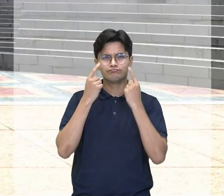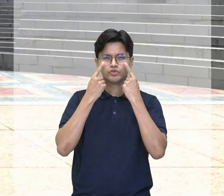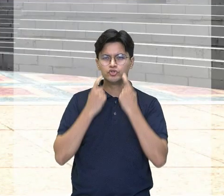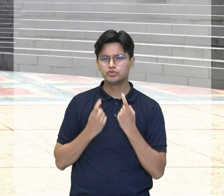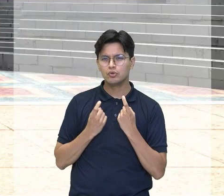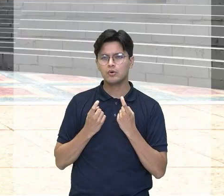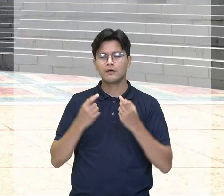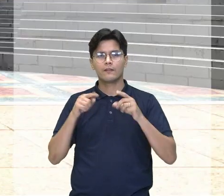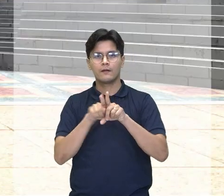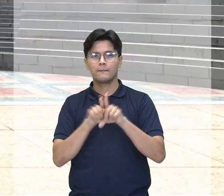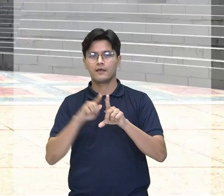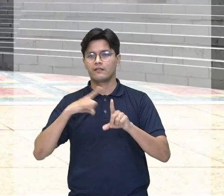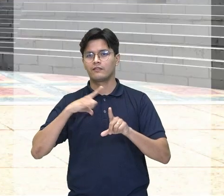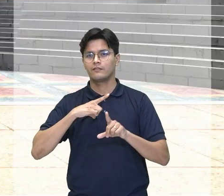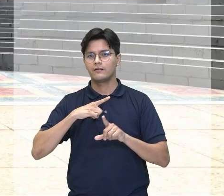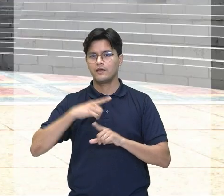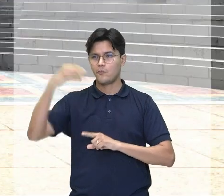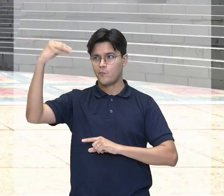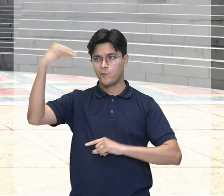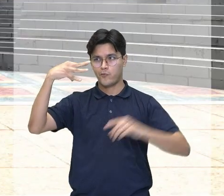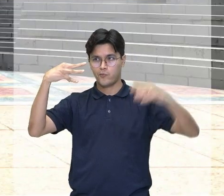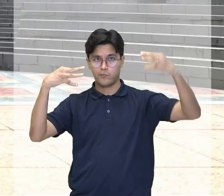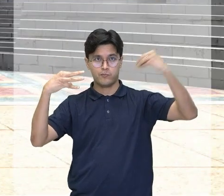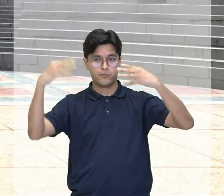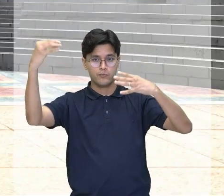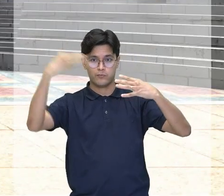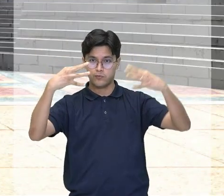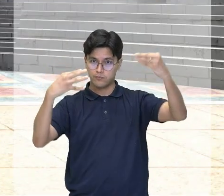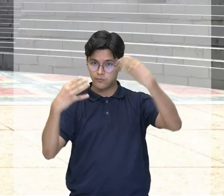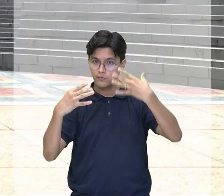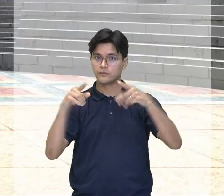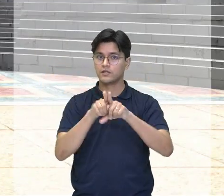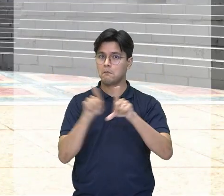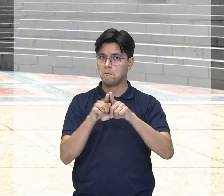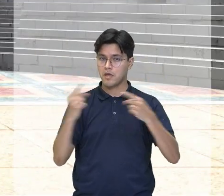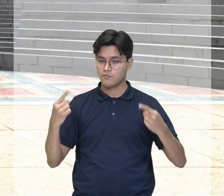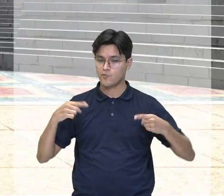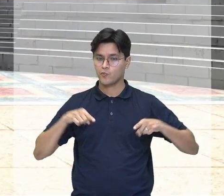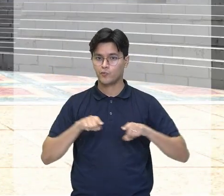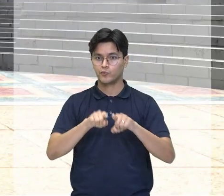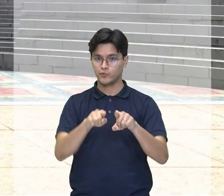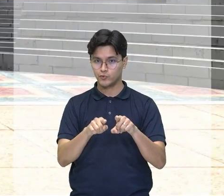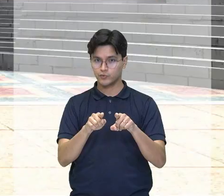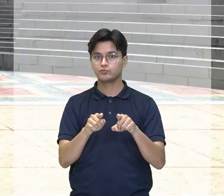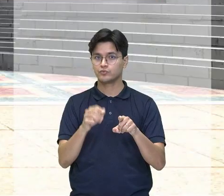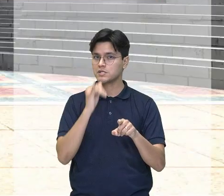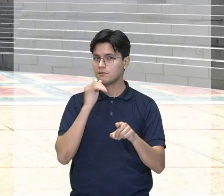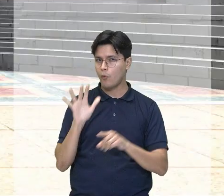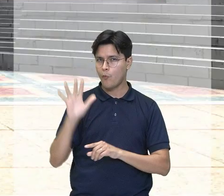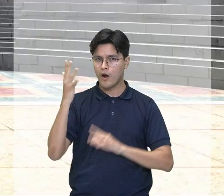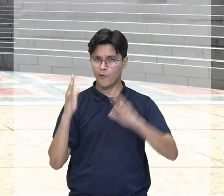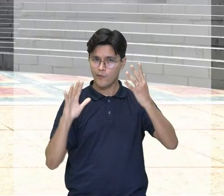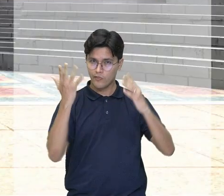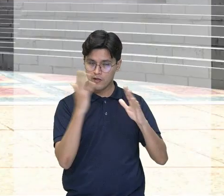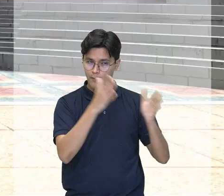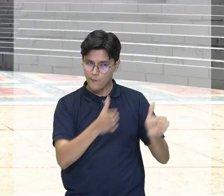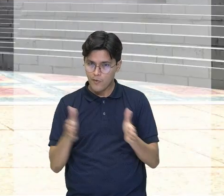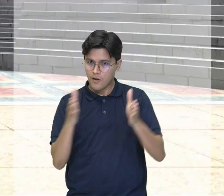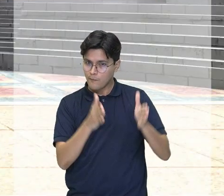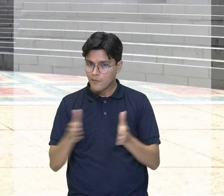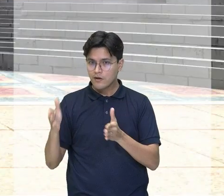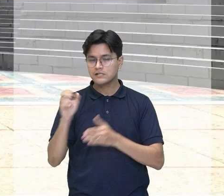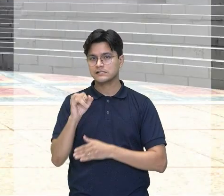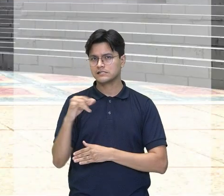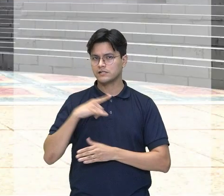vai estar presente ali também, movimentando a cena, né? Se for uma cena mais rápida, nós vamos ter as luzes